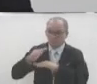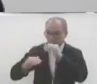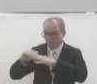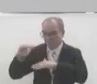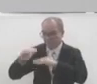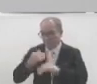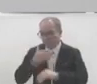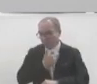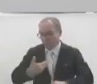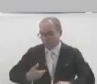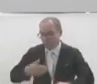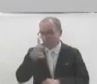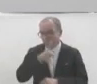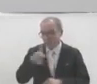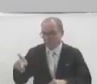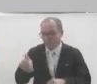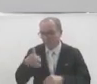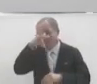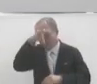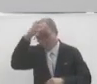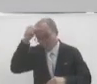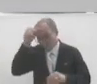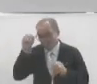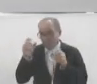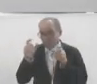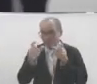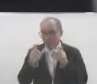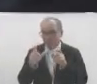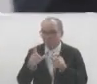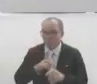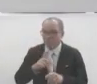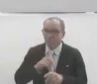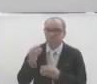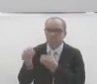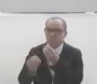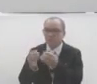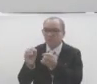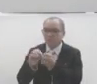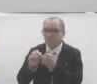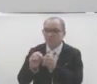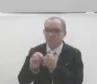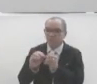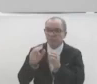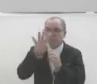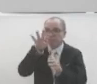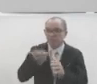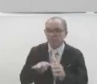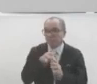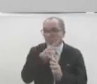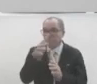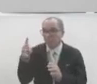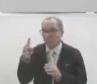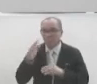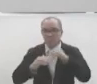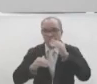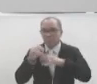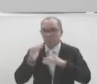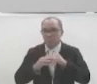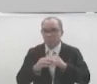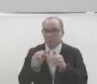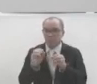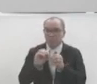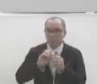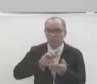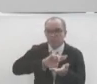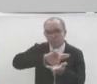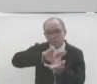Servidores os professores municipais onde ele mexe aqui também na tabela desse servidores e